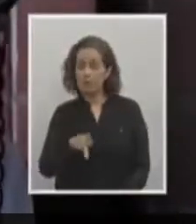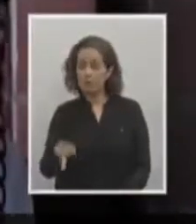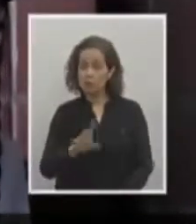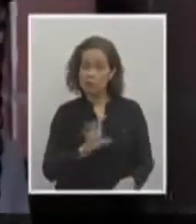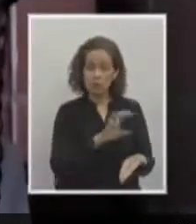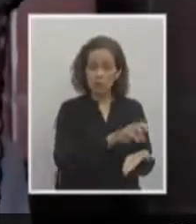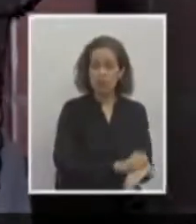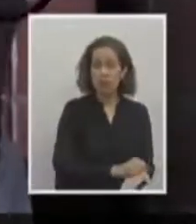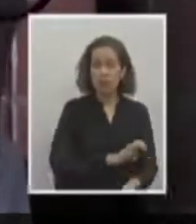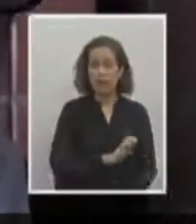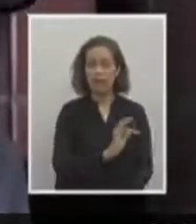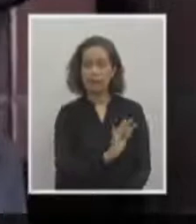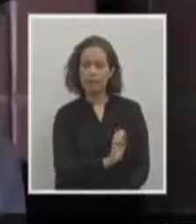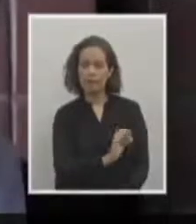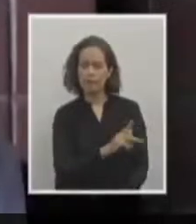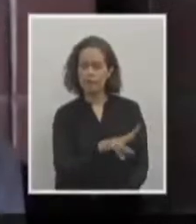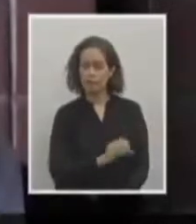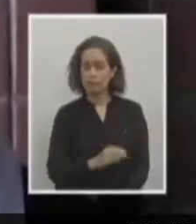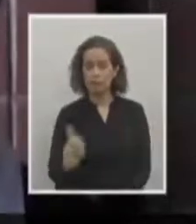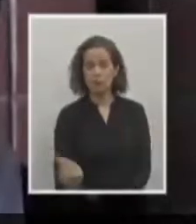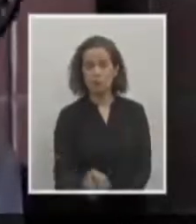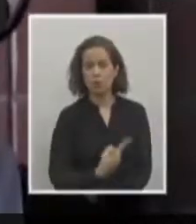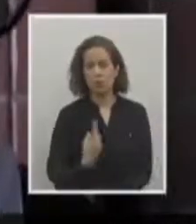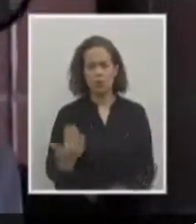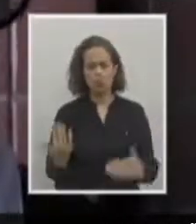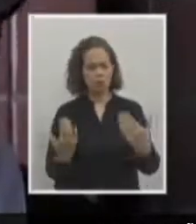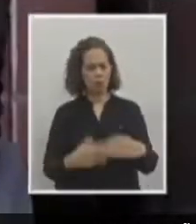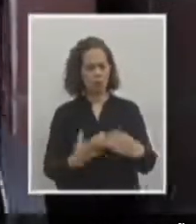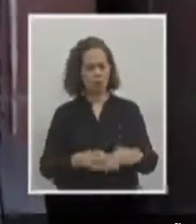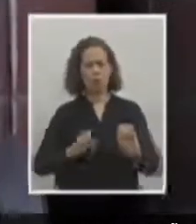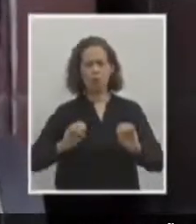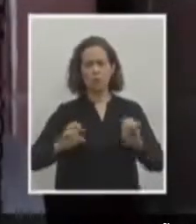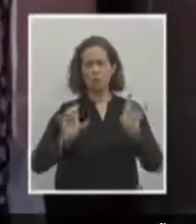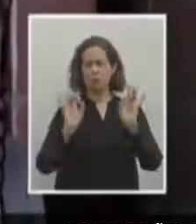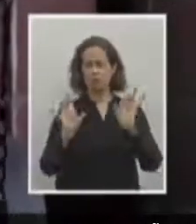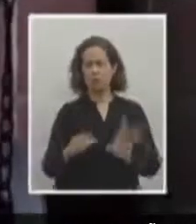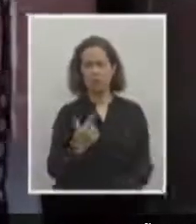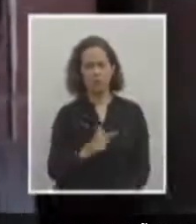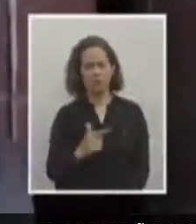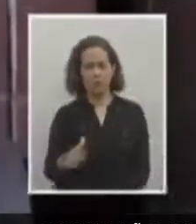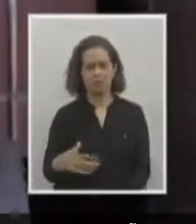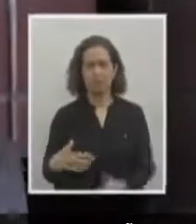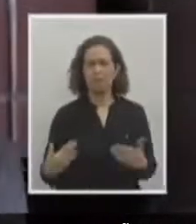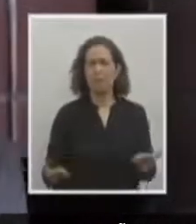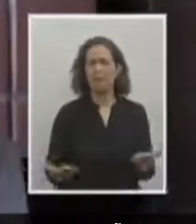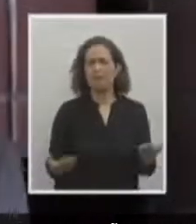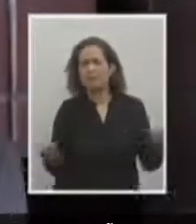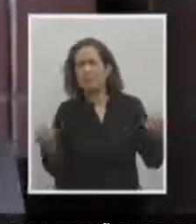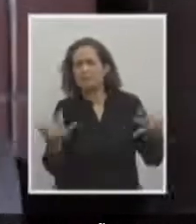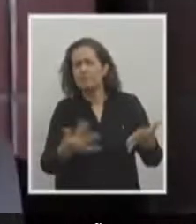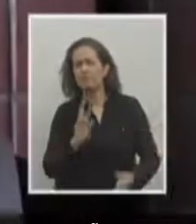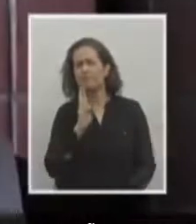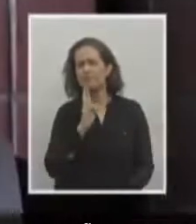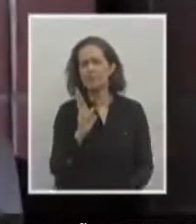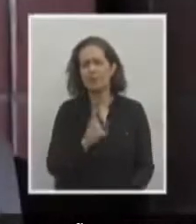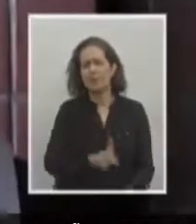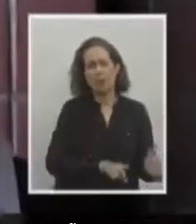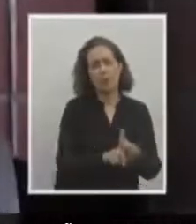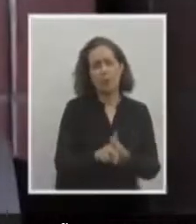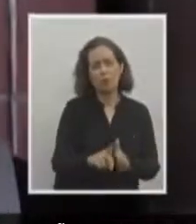não havíamos feito concurso para educação especial. Então, quanto a essa justificativa, o que responde uma pergunta